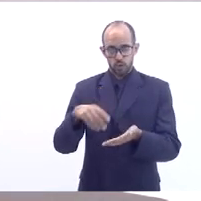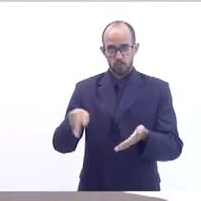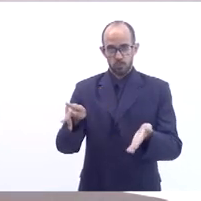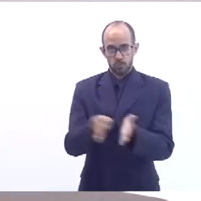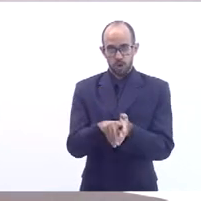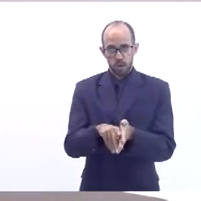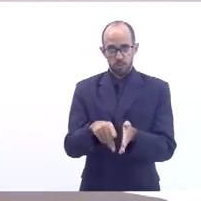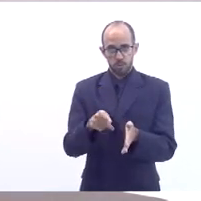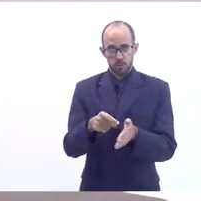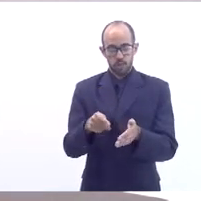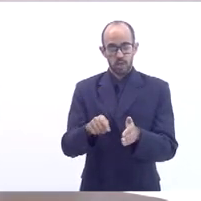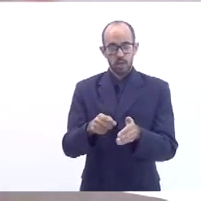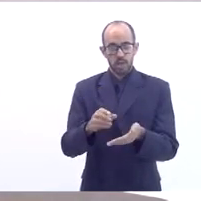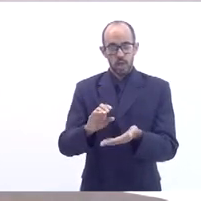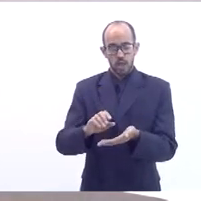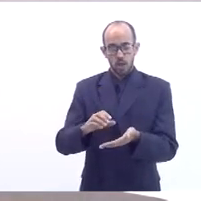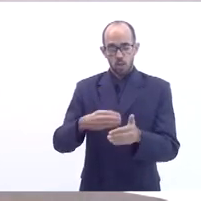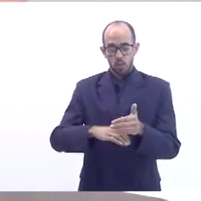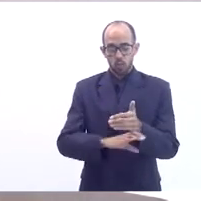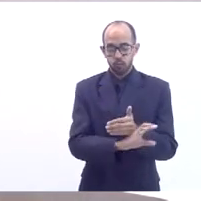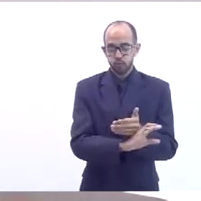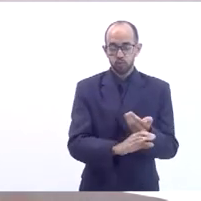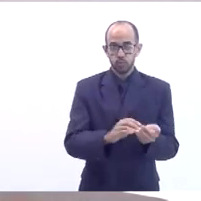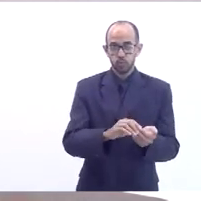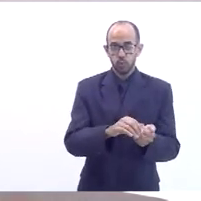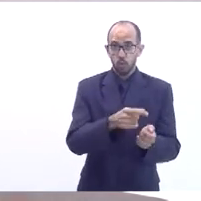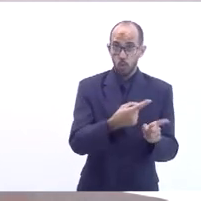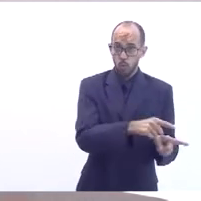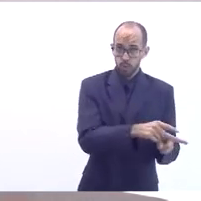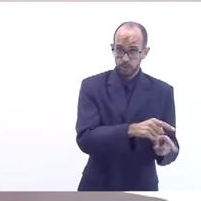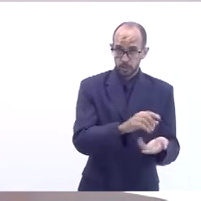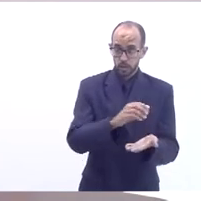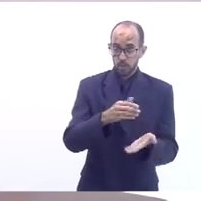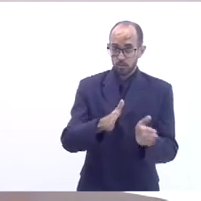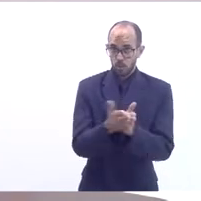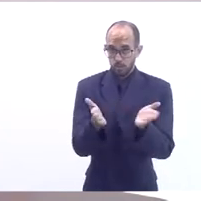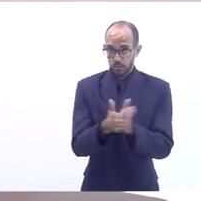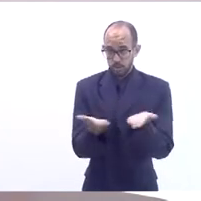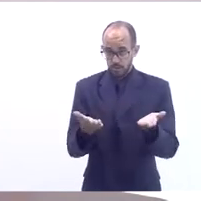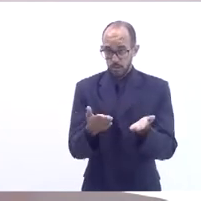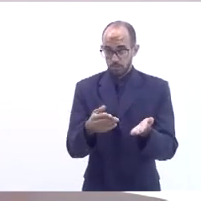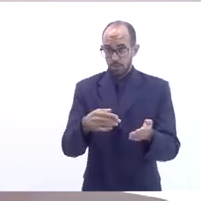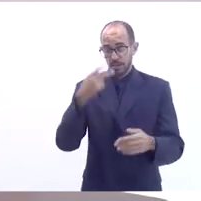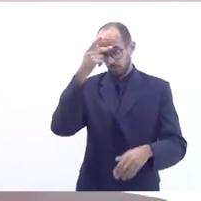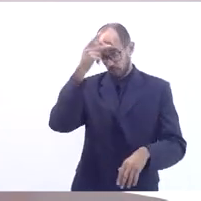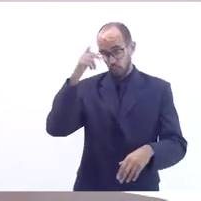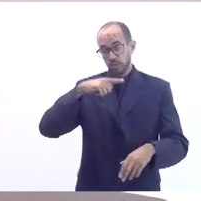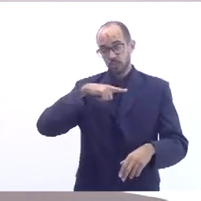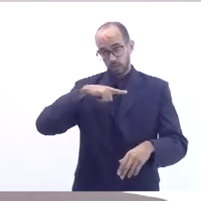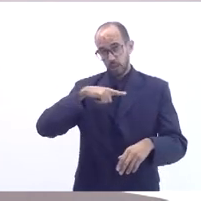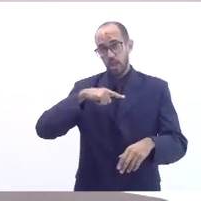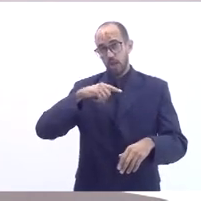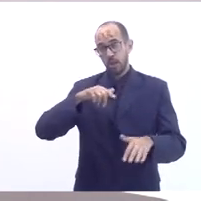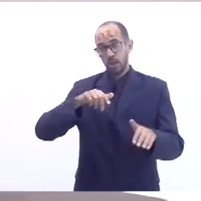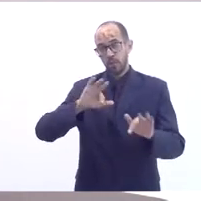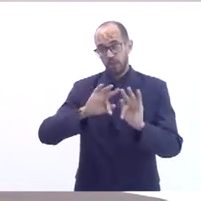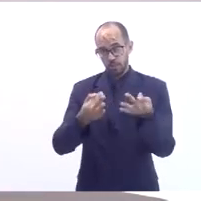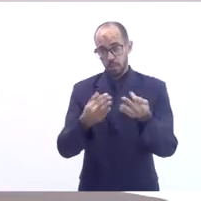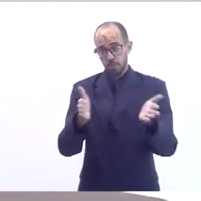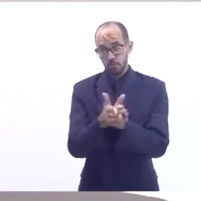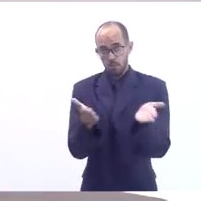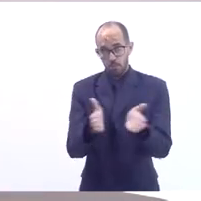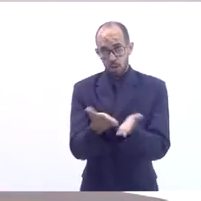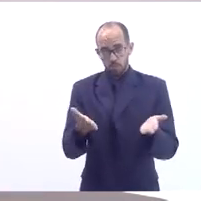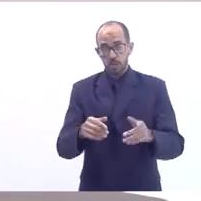fundo de combate à pobreza para as comprovadamente carentes para de comprovadamente carente com